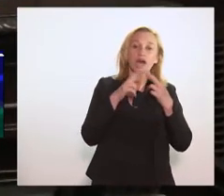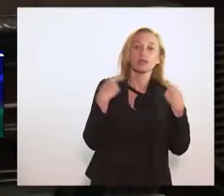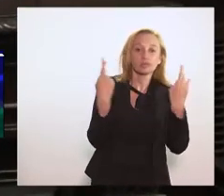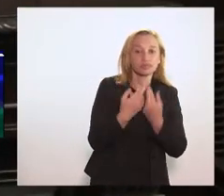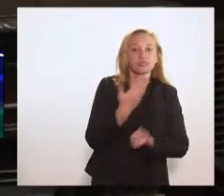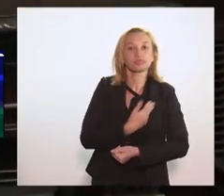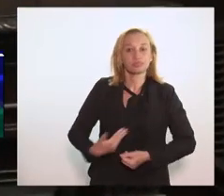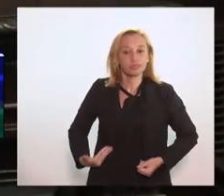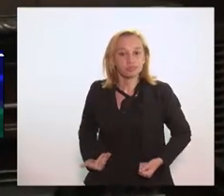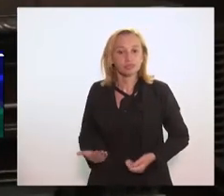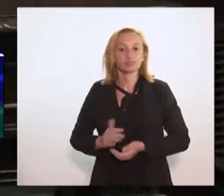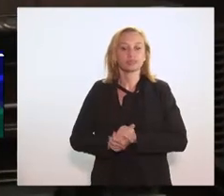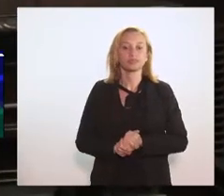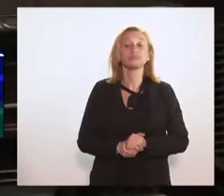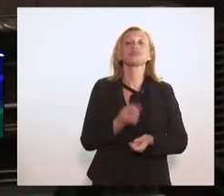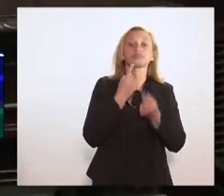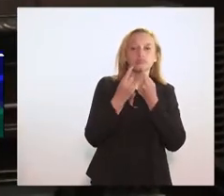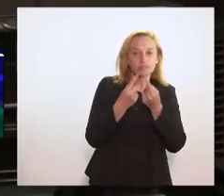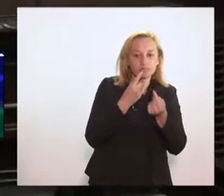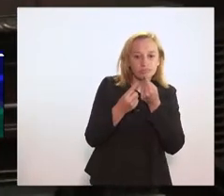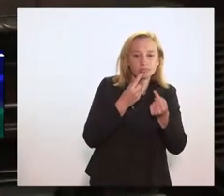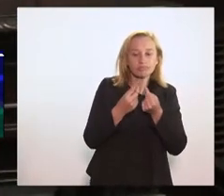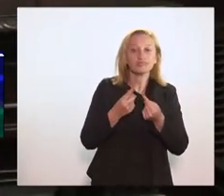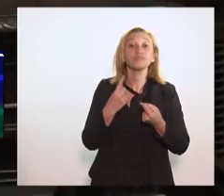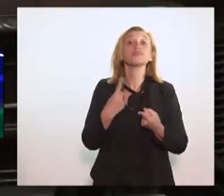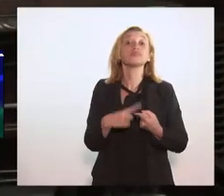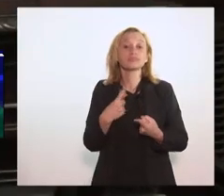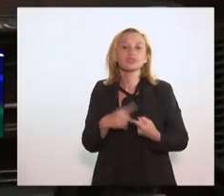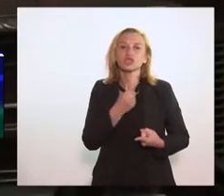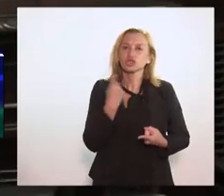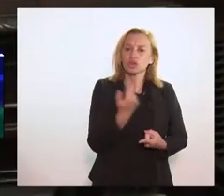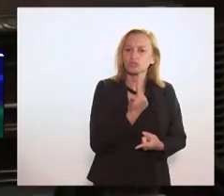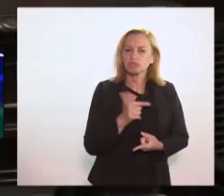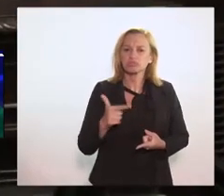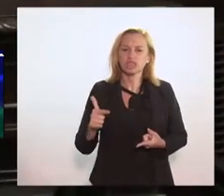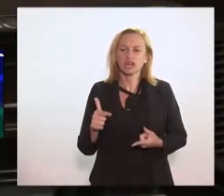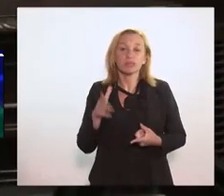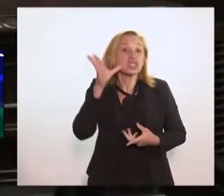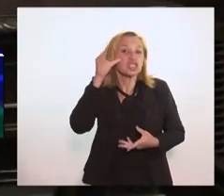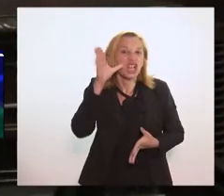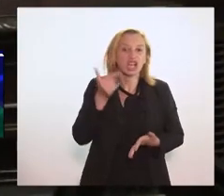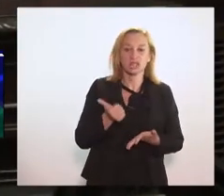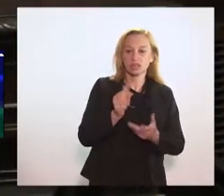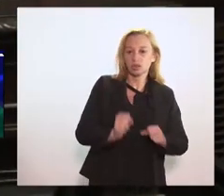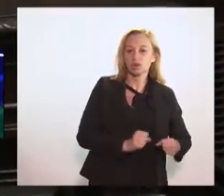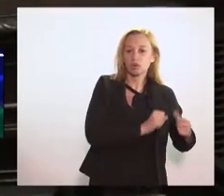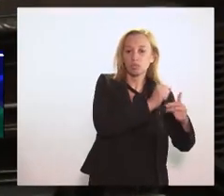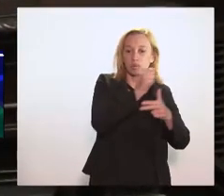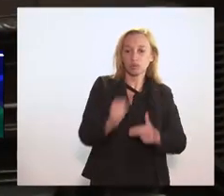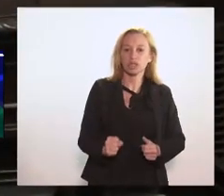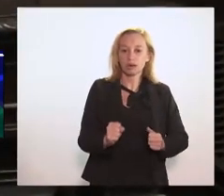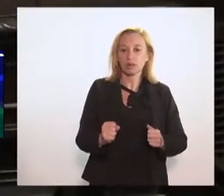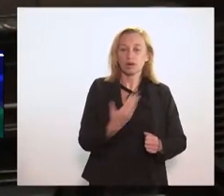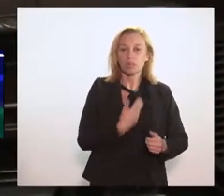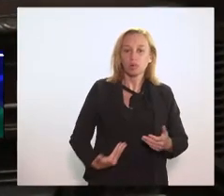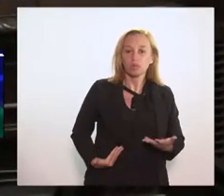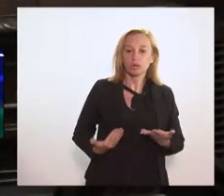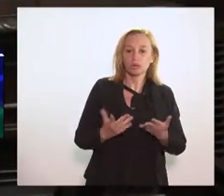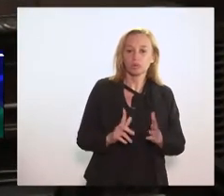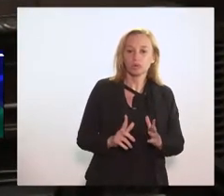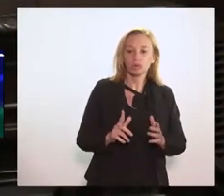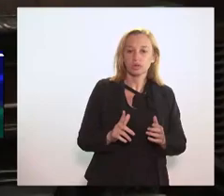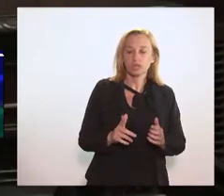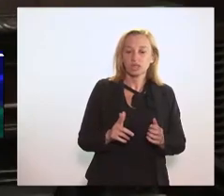pública, pode ser debatido, porque nós não temos o menor interesse que o poder público intervenha na